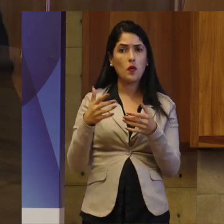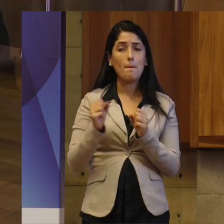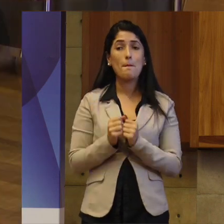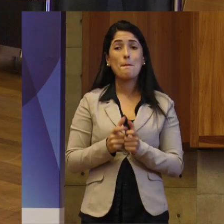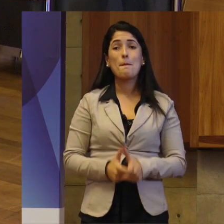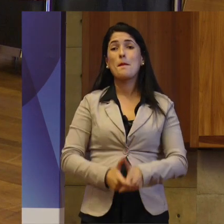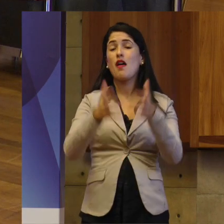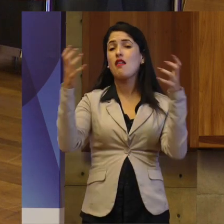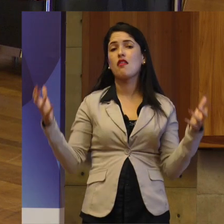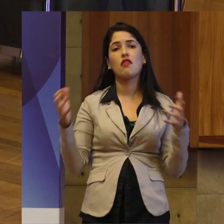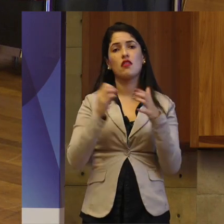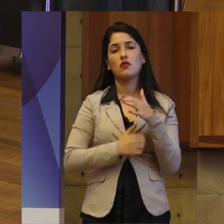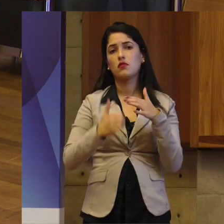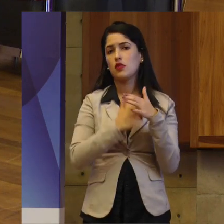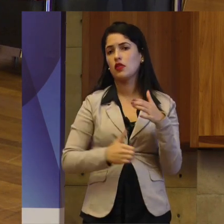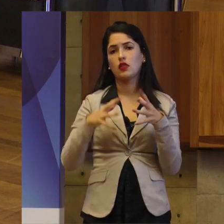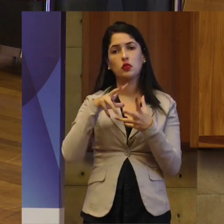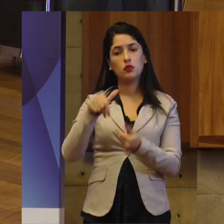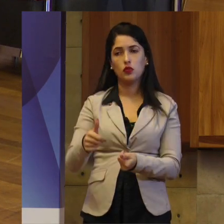Então, nós precisamos